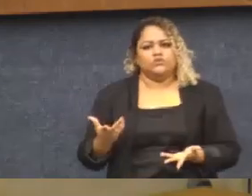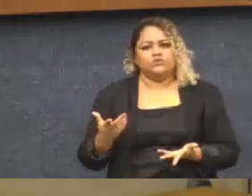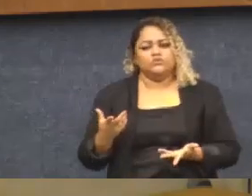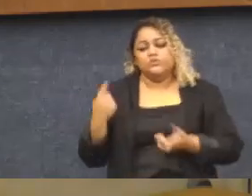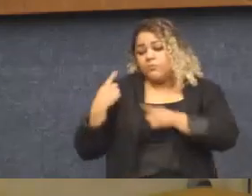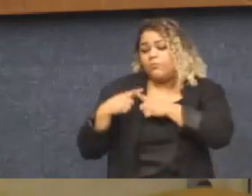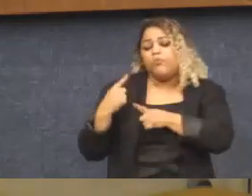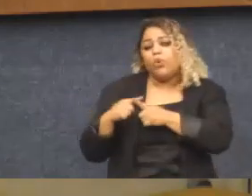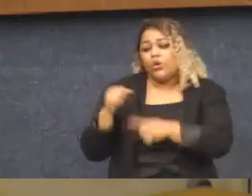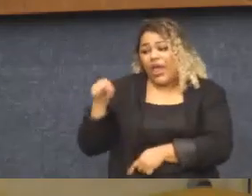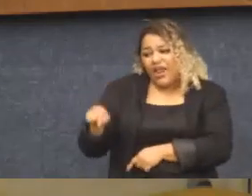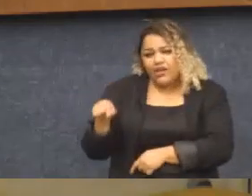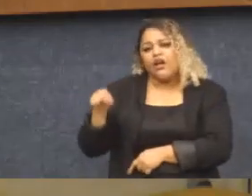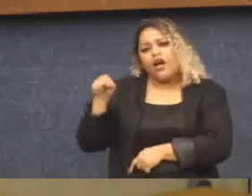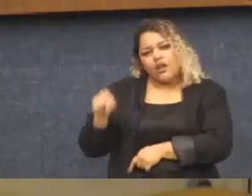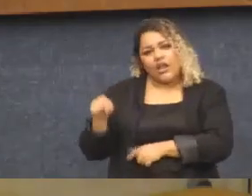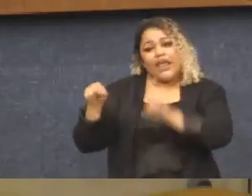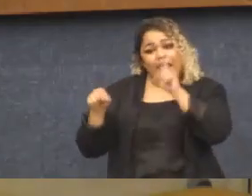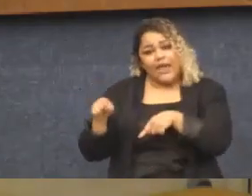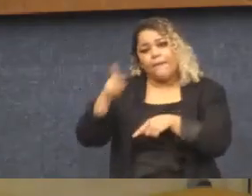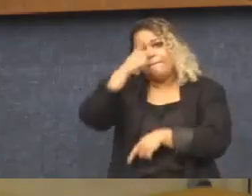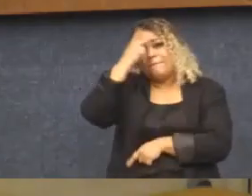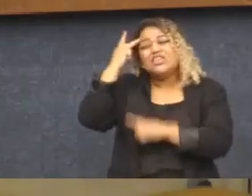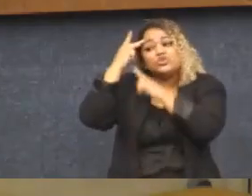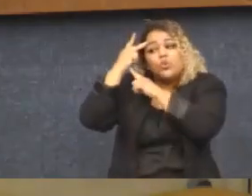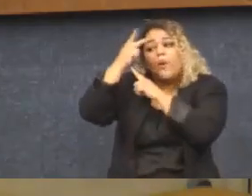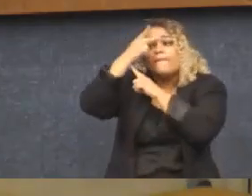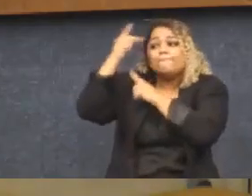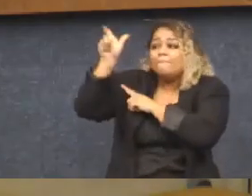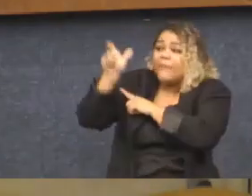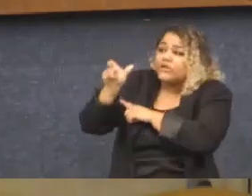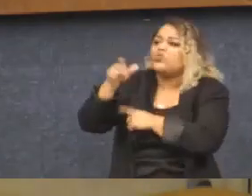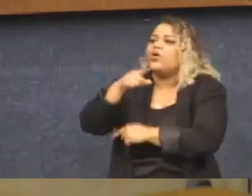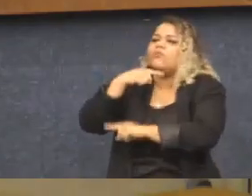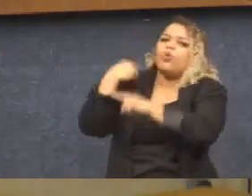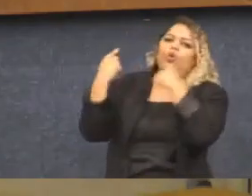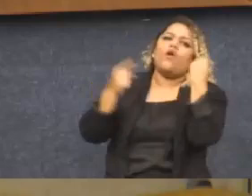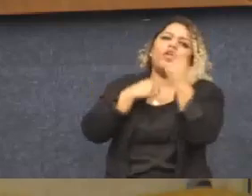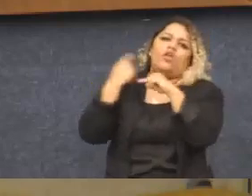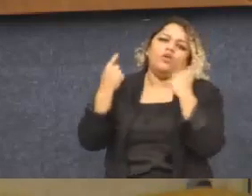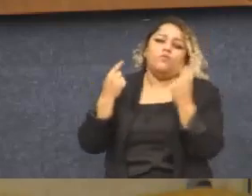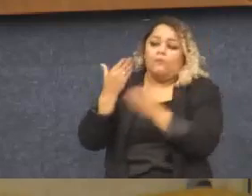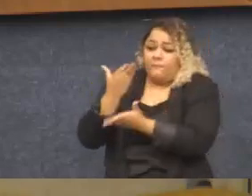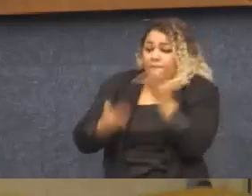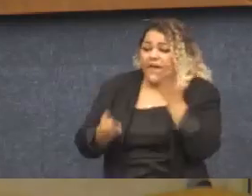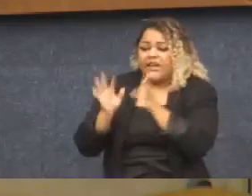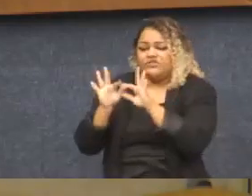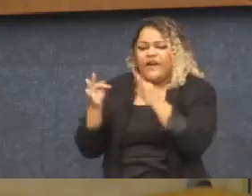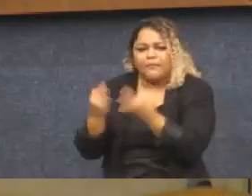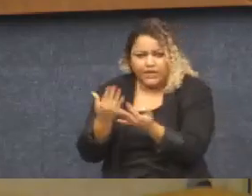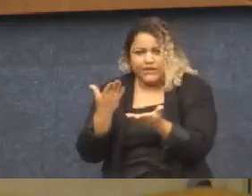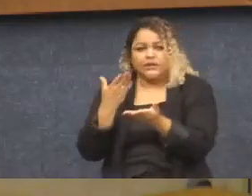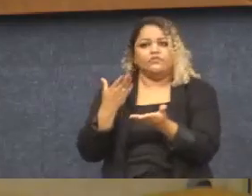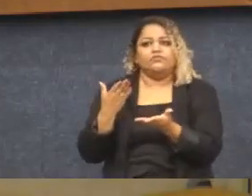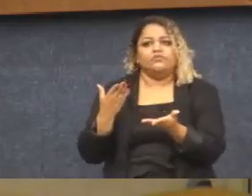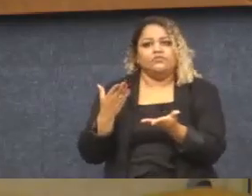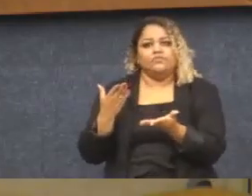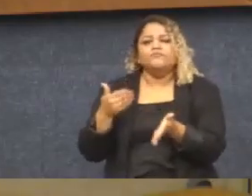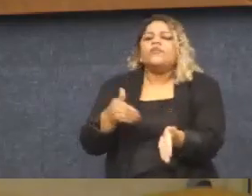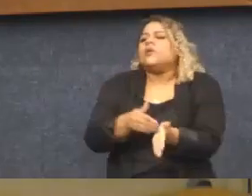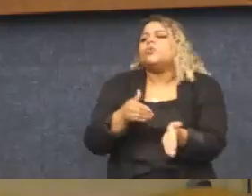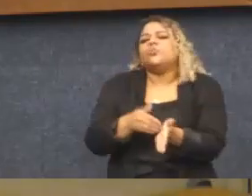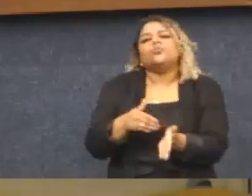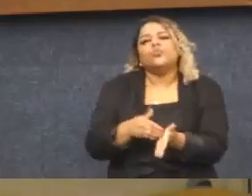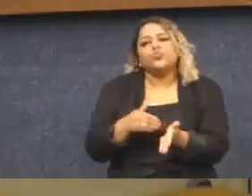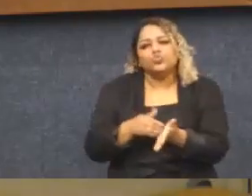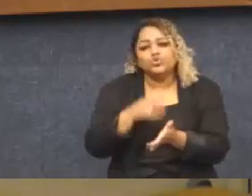ali são pessoas que estão morrendo, perdendo, pessoas que estão perdendo a sua família. E por último,